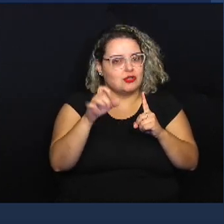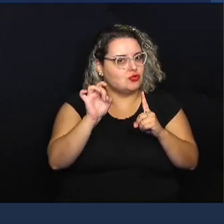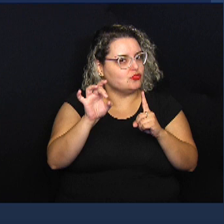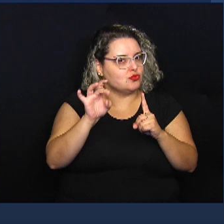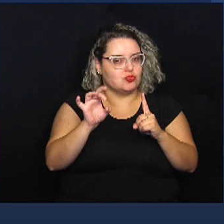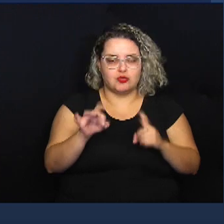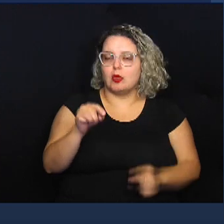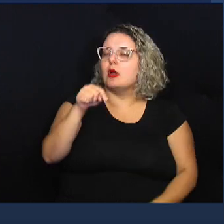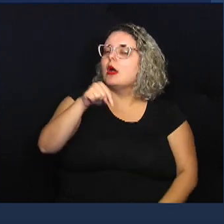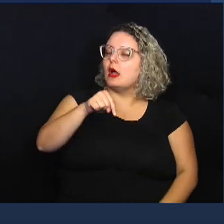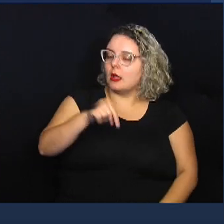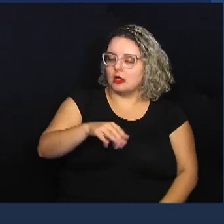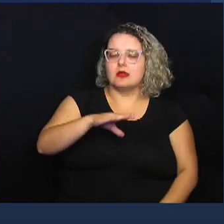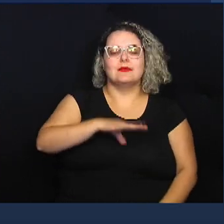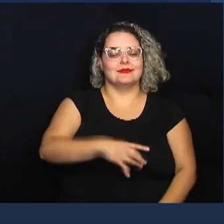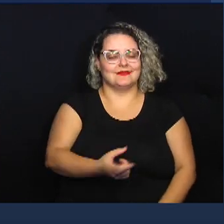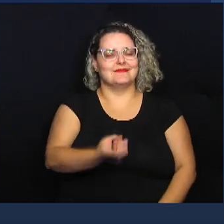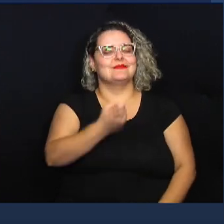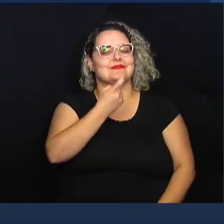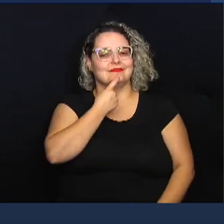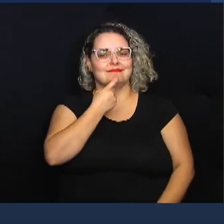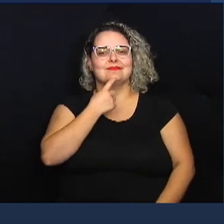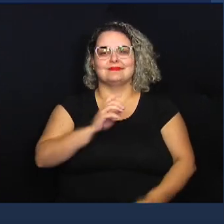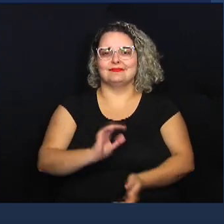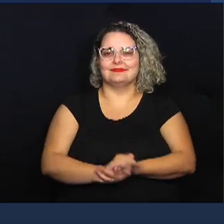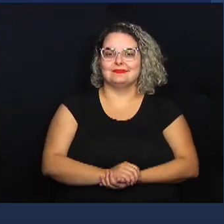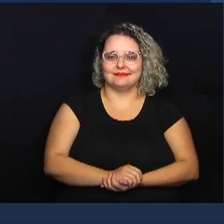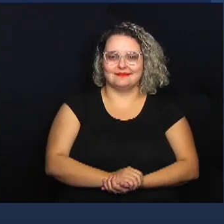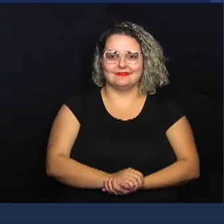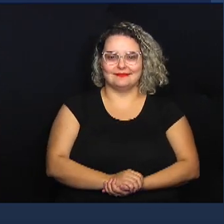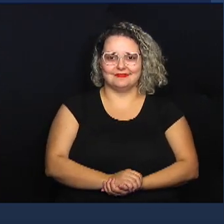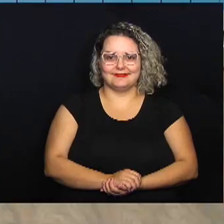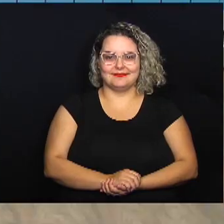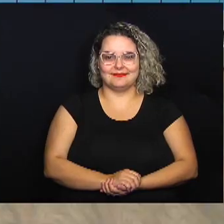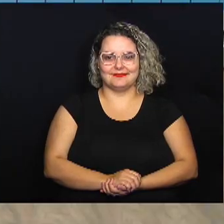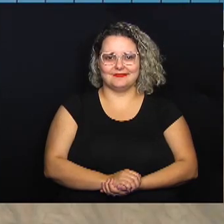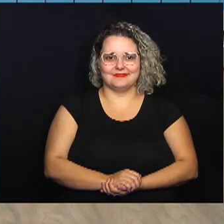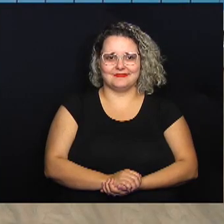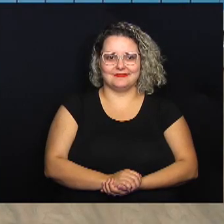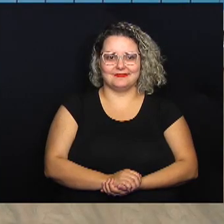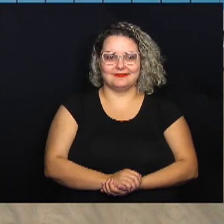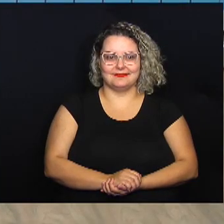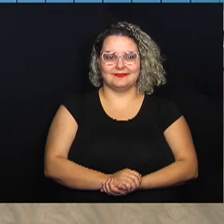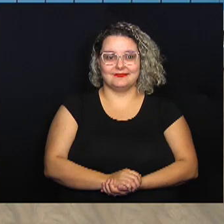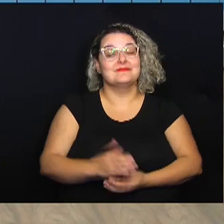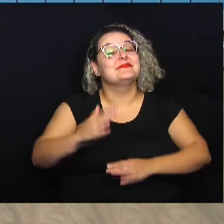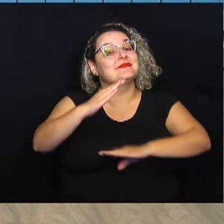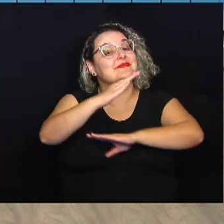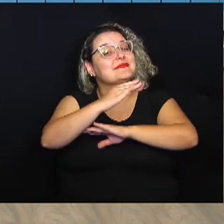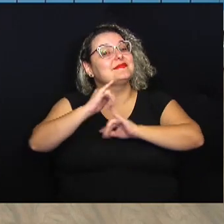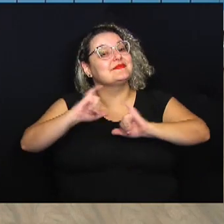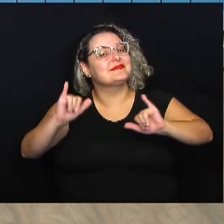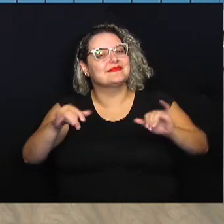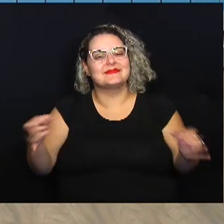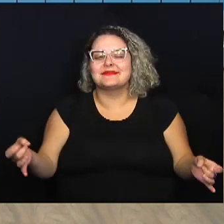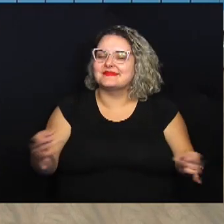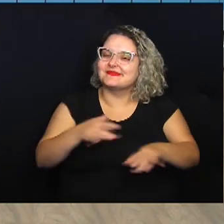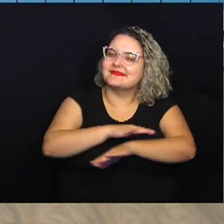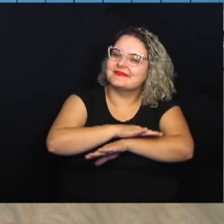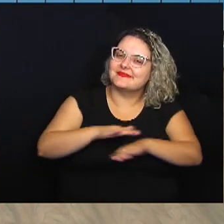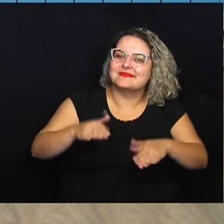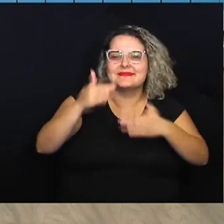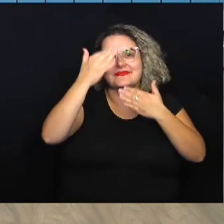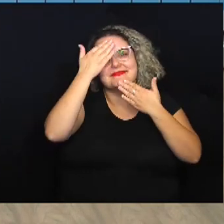21 graus aqui na cidade de Campinas. O Câmara Notícia fica por aqui.